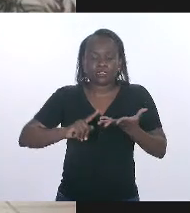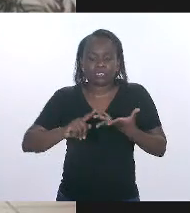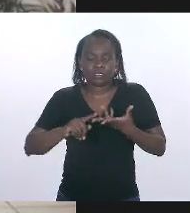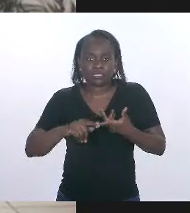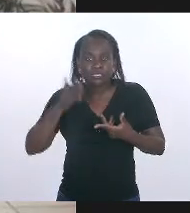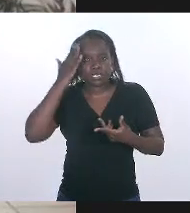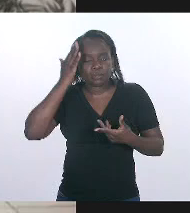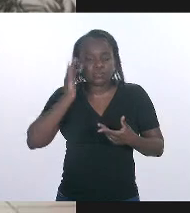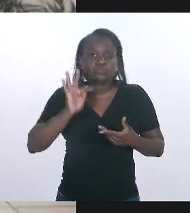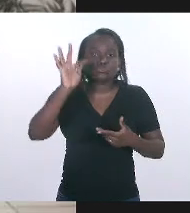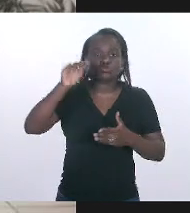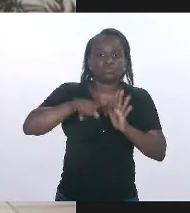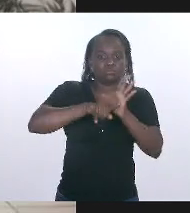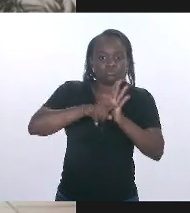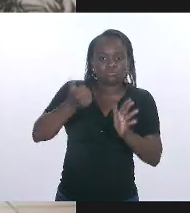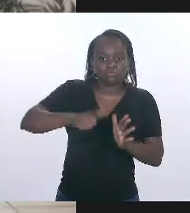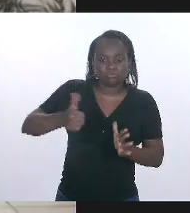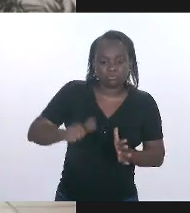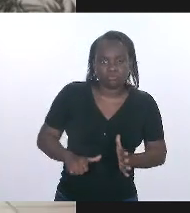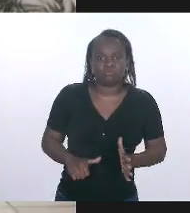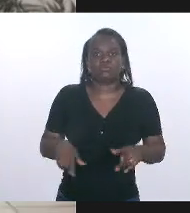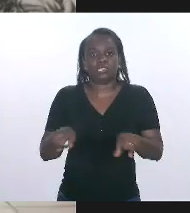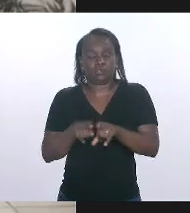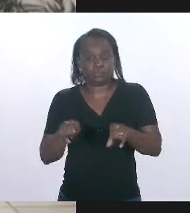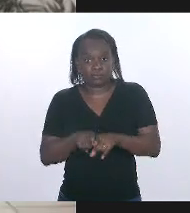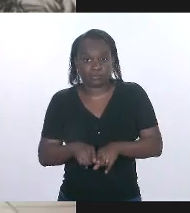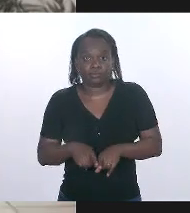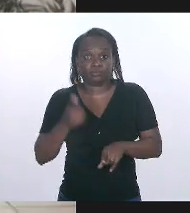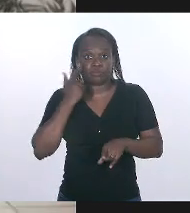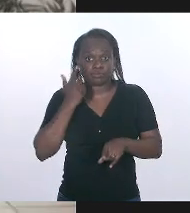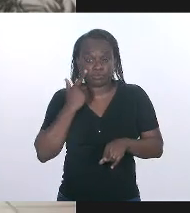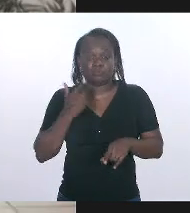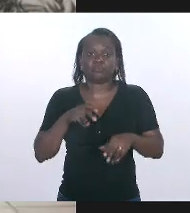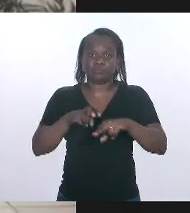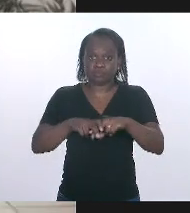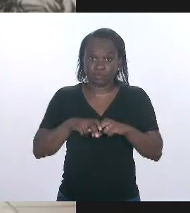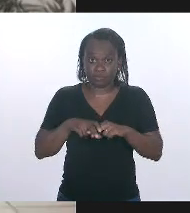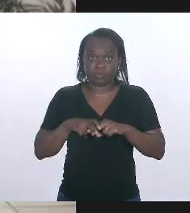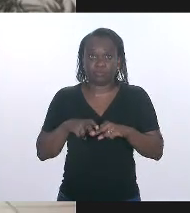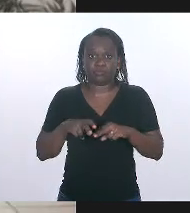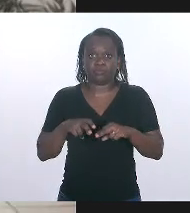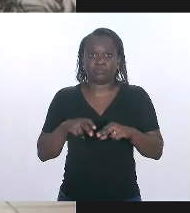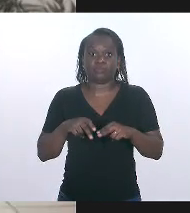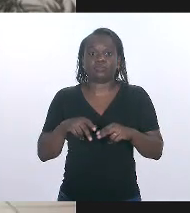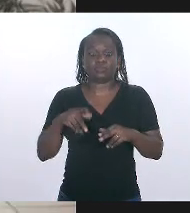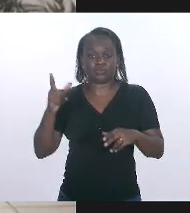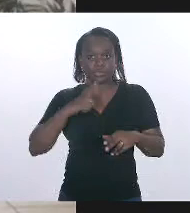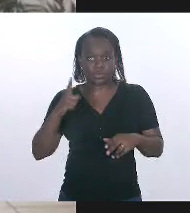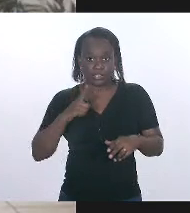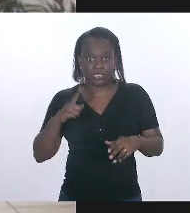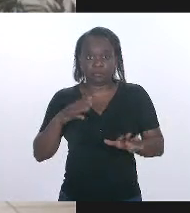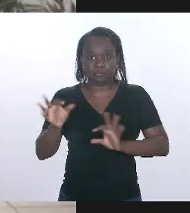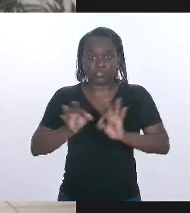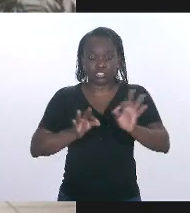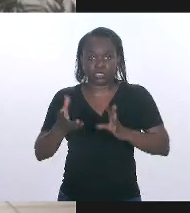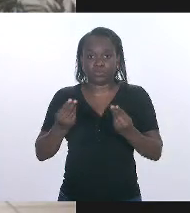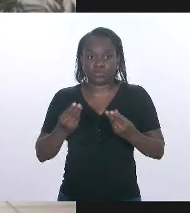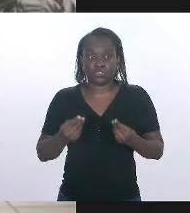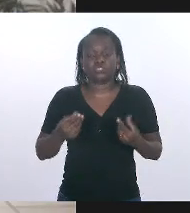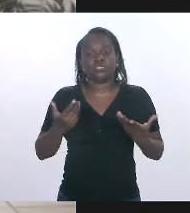para uma futura avaliação. Ressalto ainda, senhor presidente, que em função do alcance desse projeto, seria